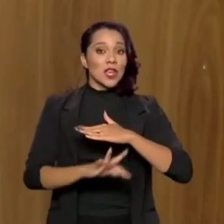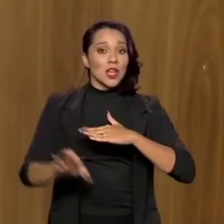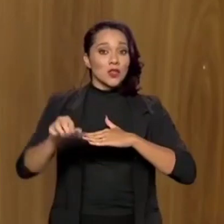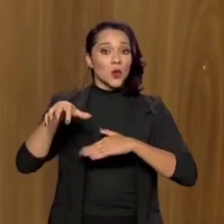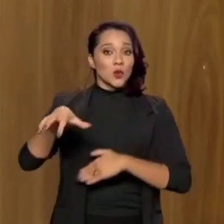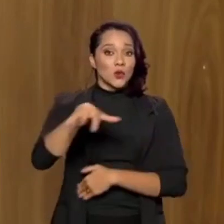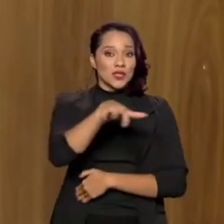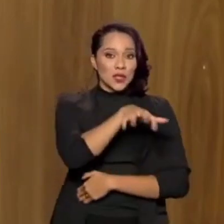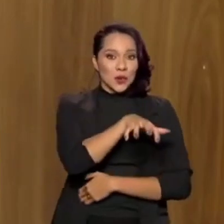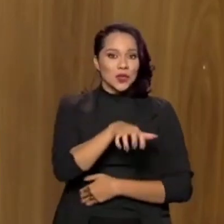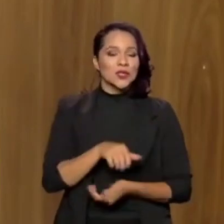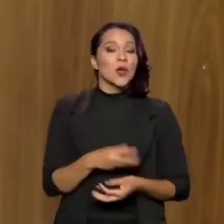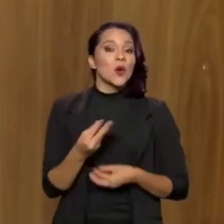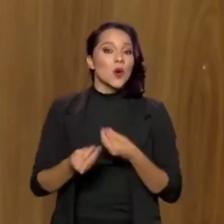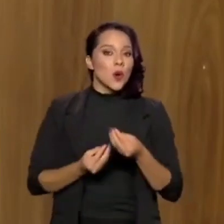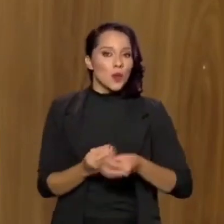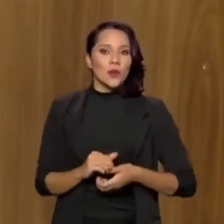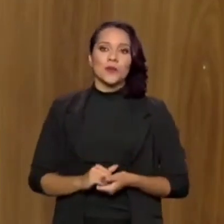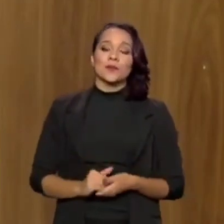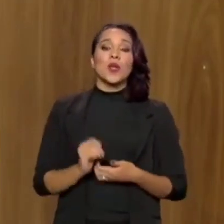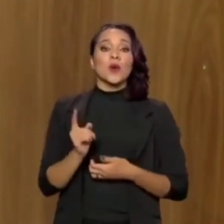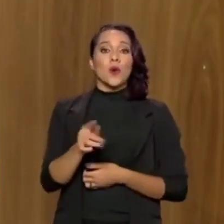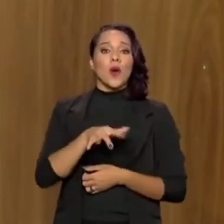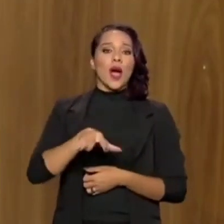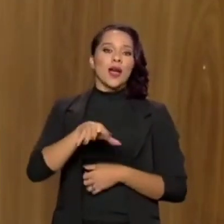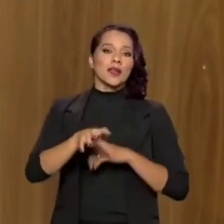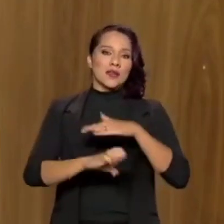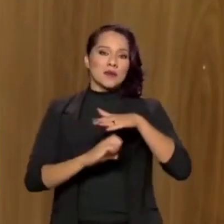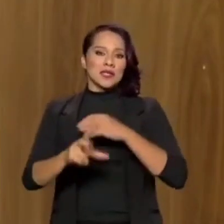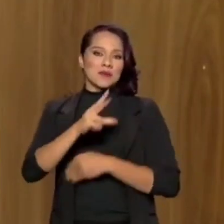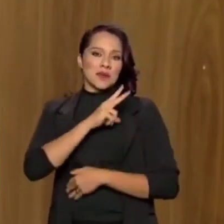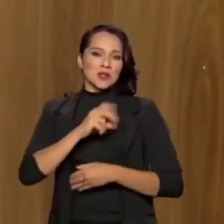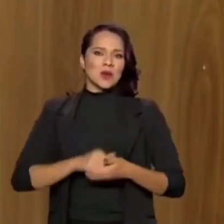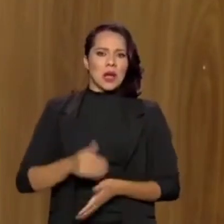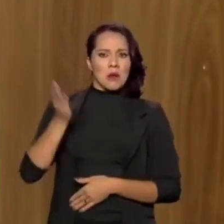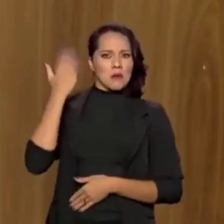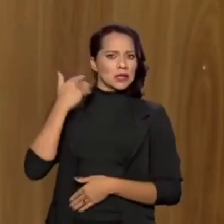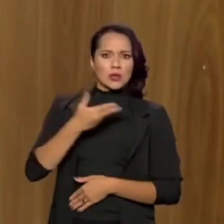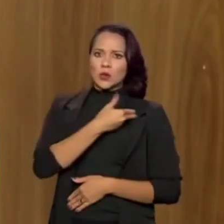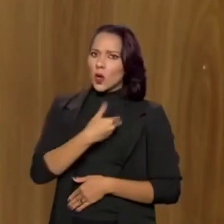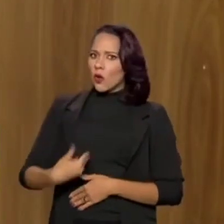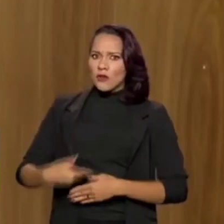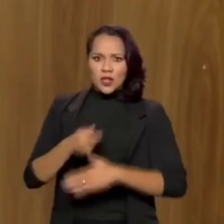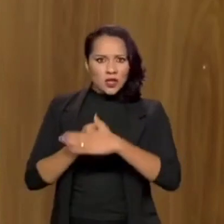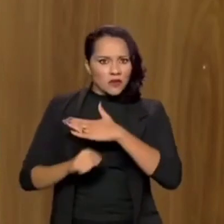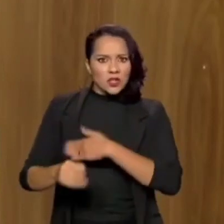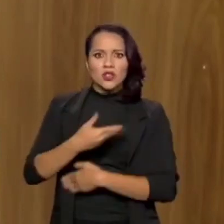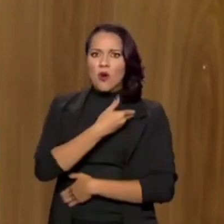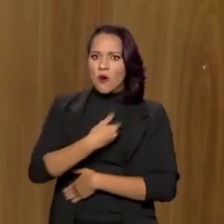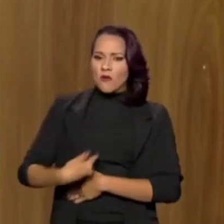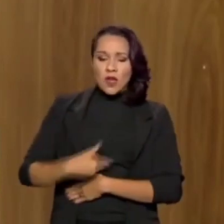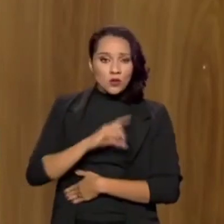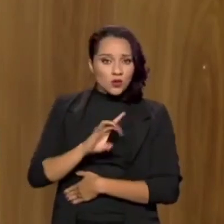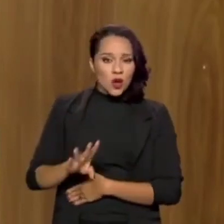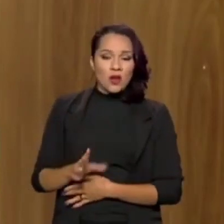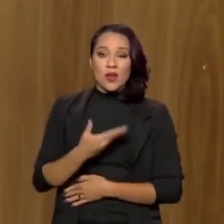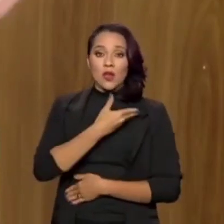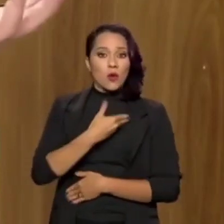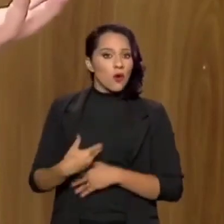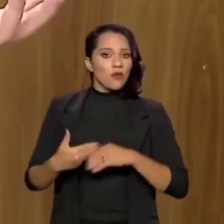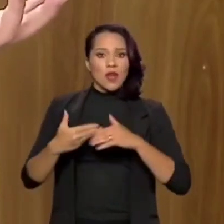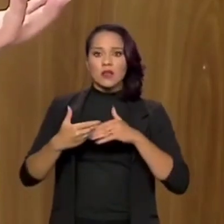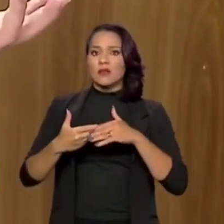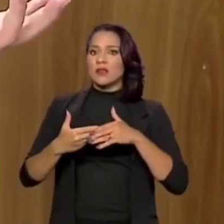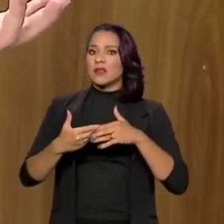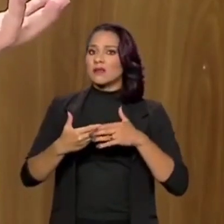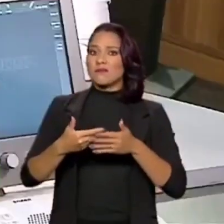os setores, através do setor privado. Antigamente era só o governo que investia. E o governo foi quebrado